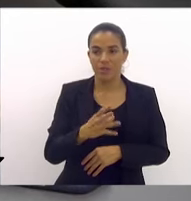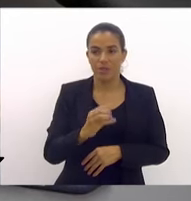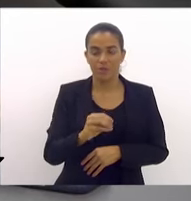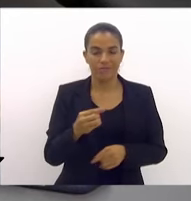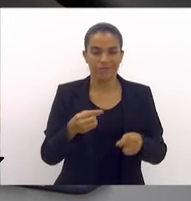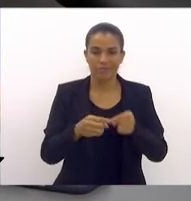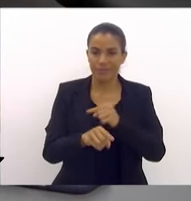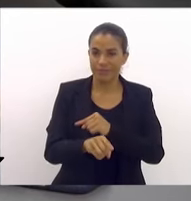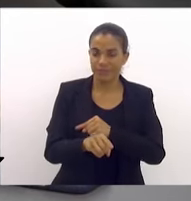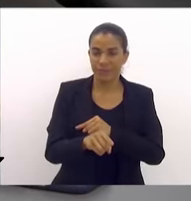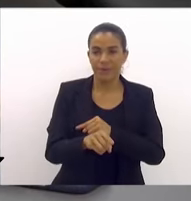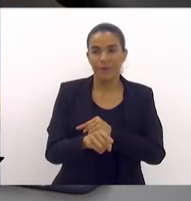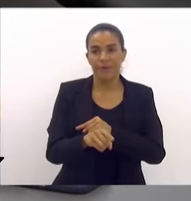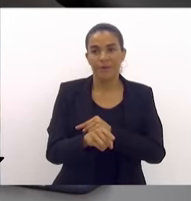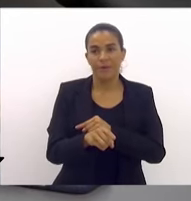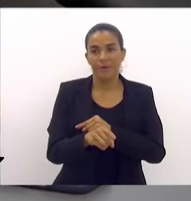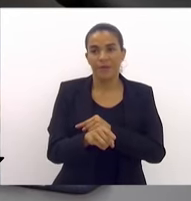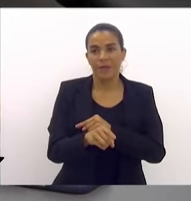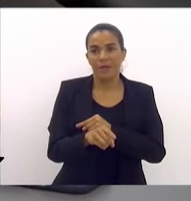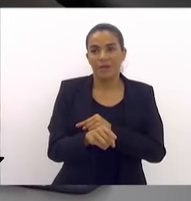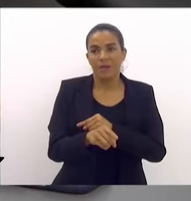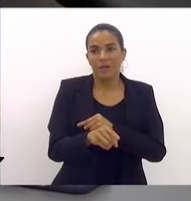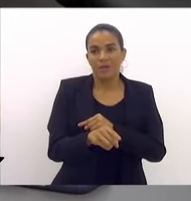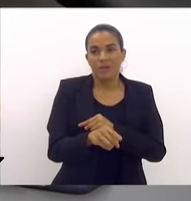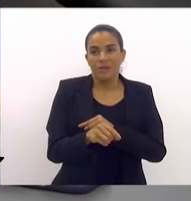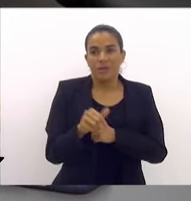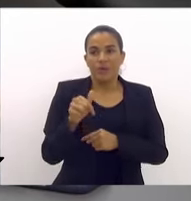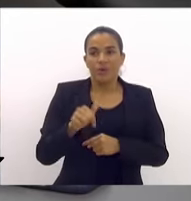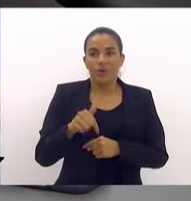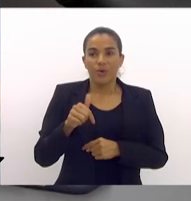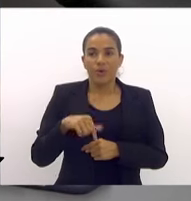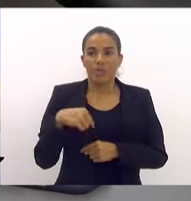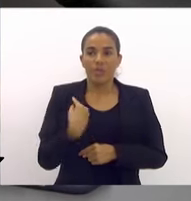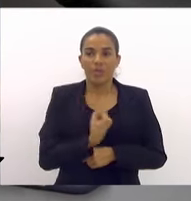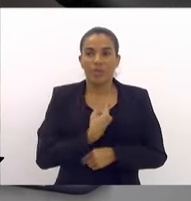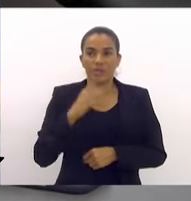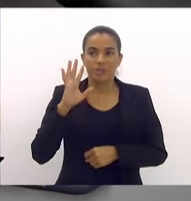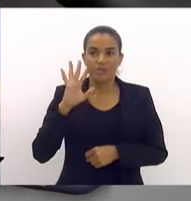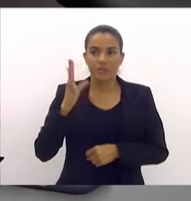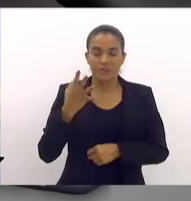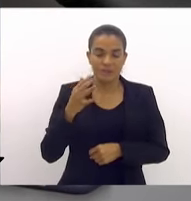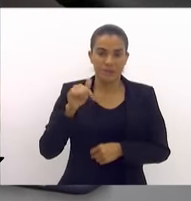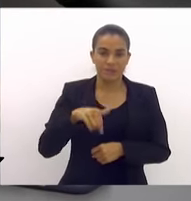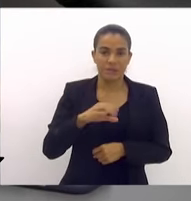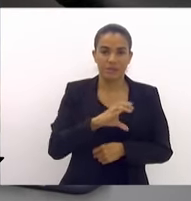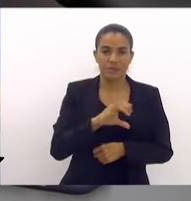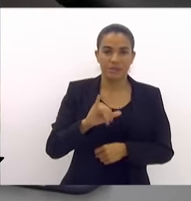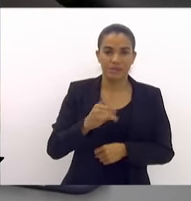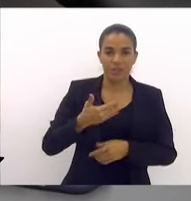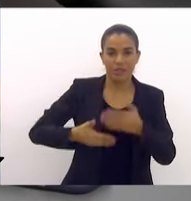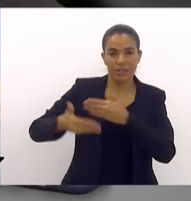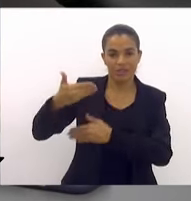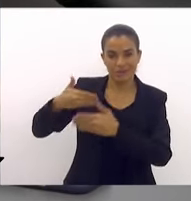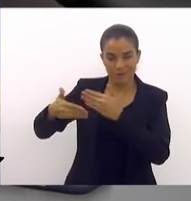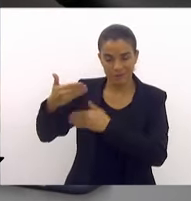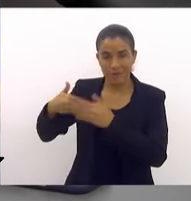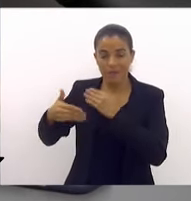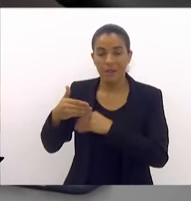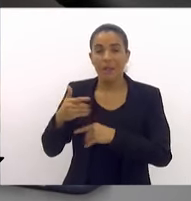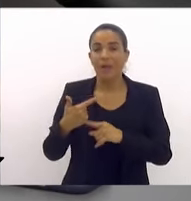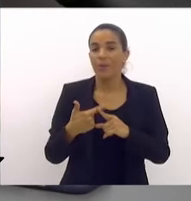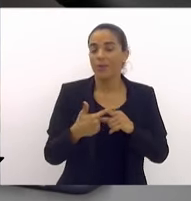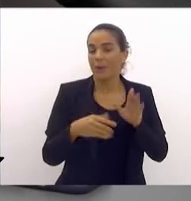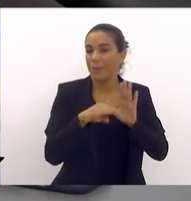vinha aqui decidido pela CCJ em outras épocas. É que